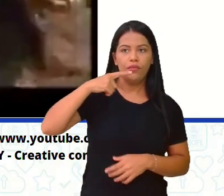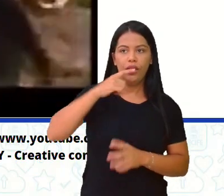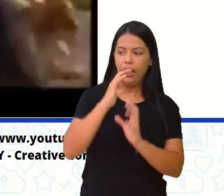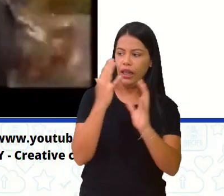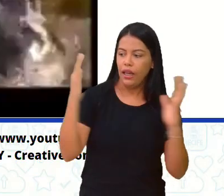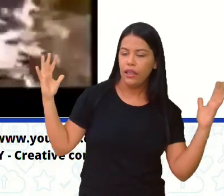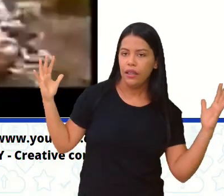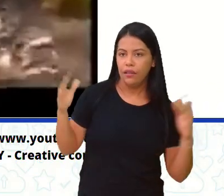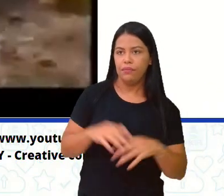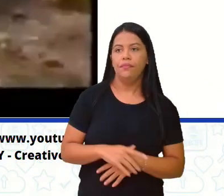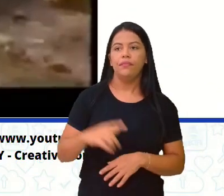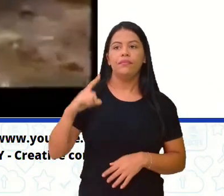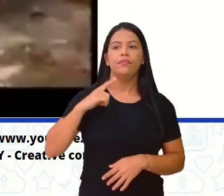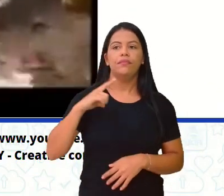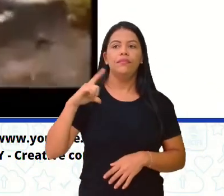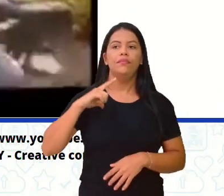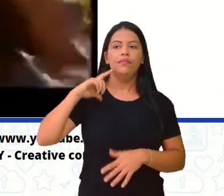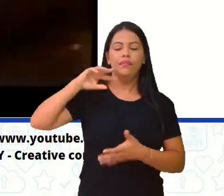Música e dança.